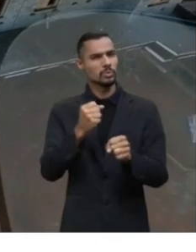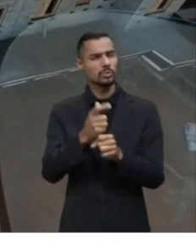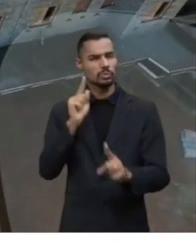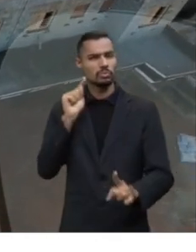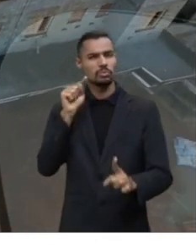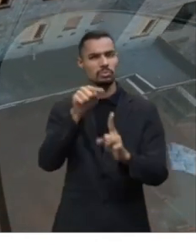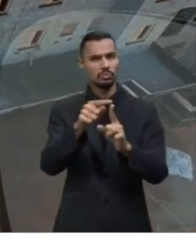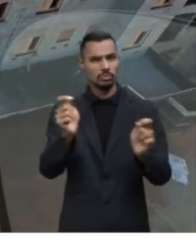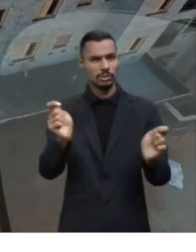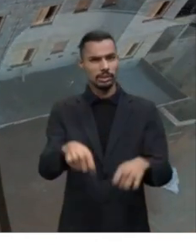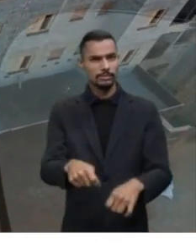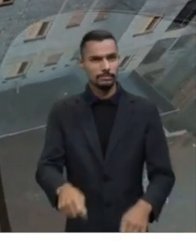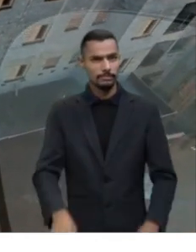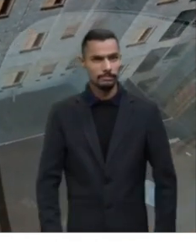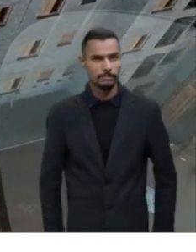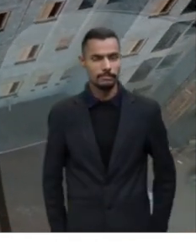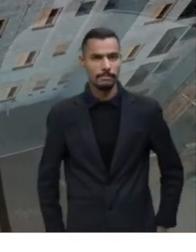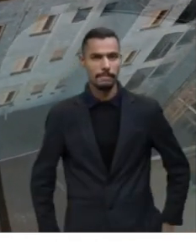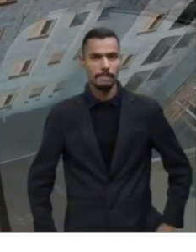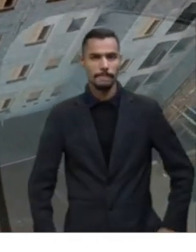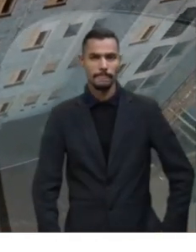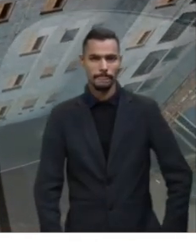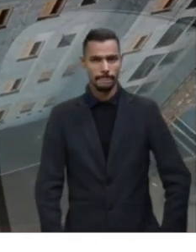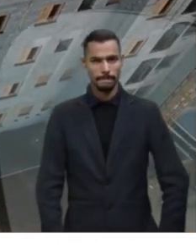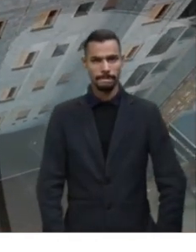esse patamar com segurança.